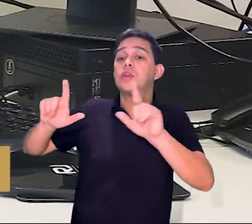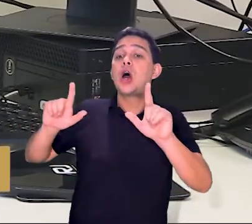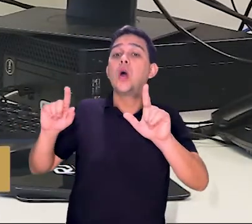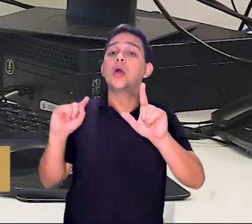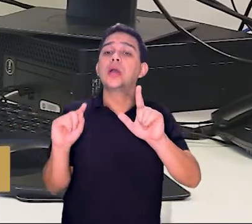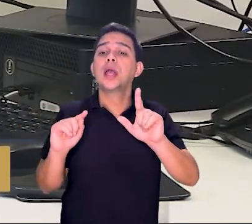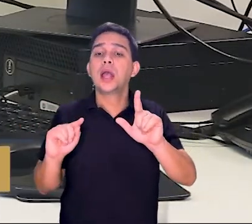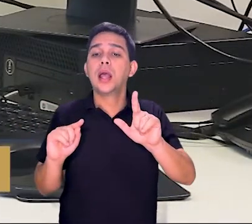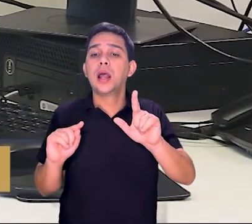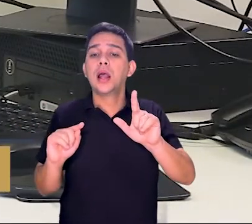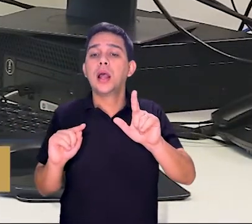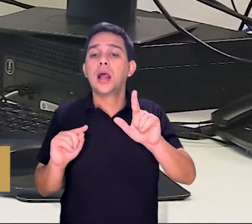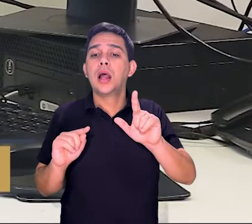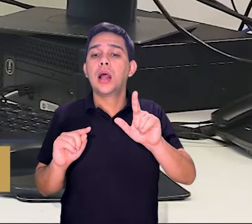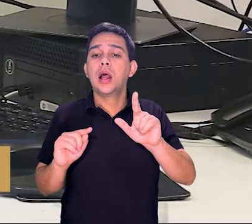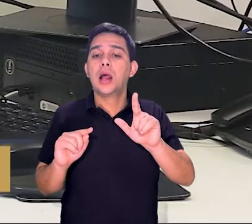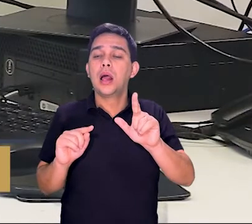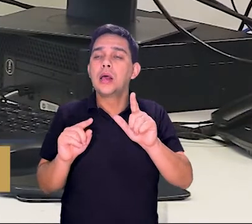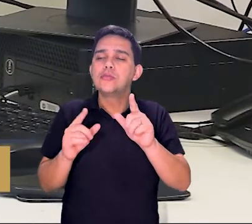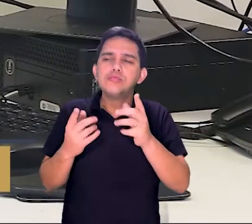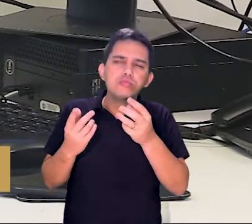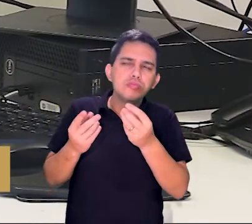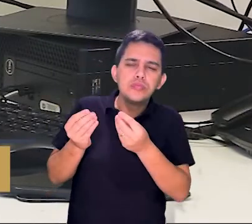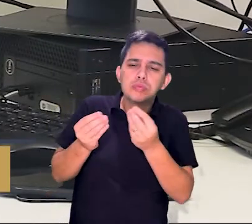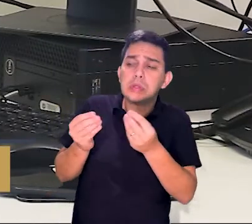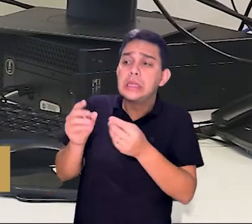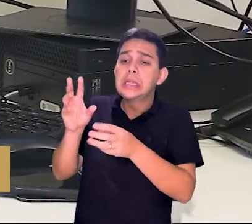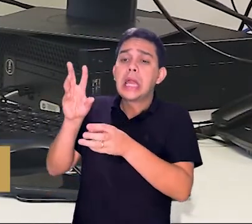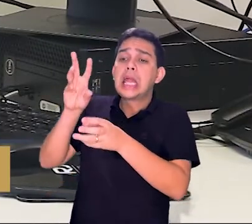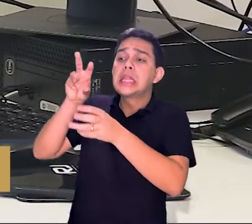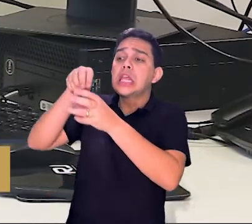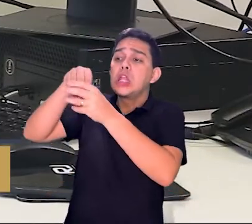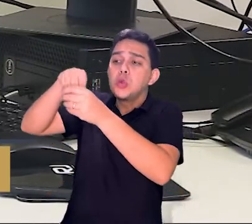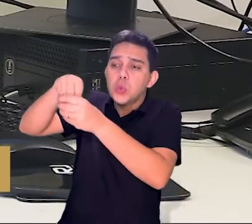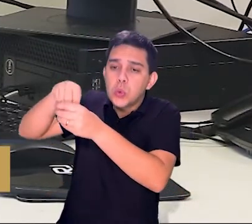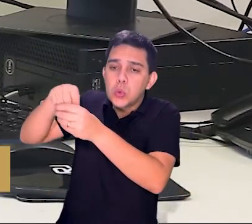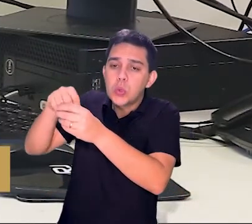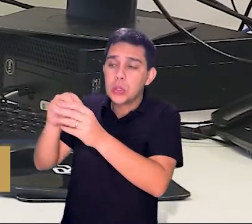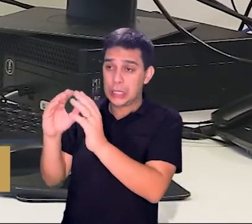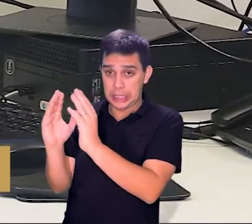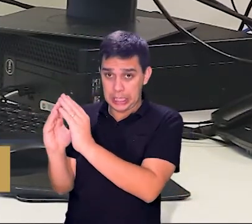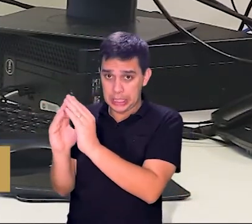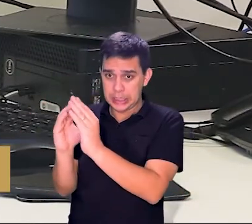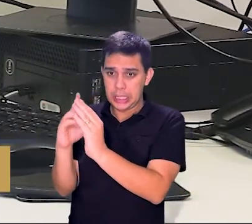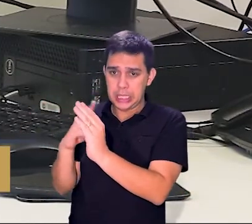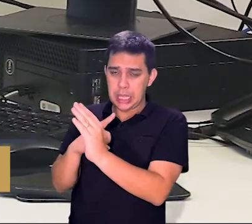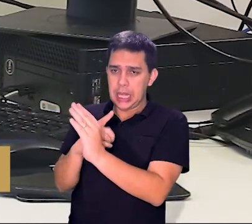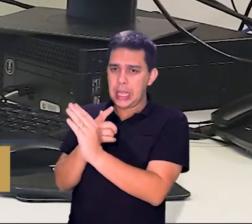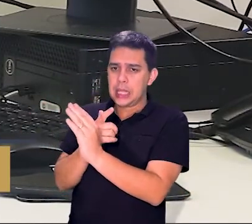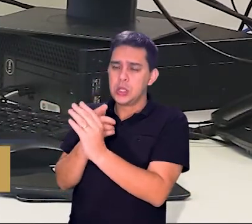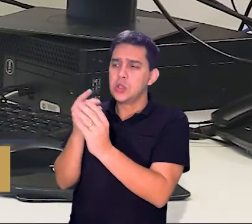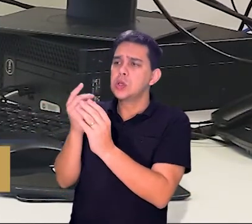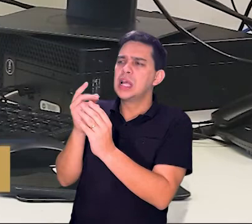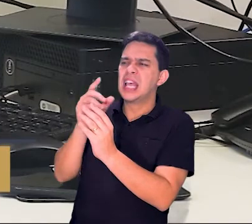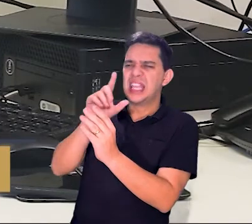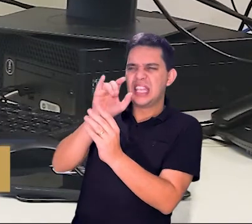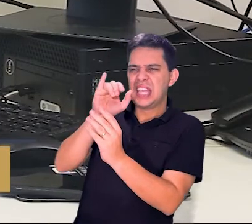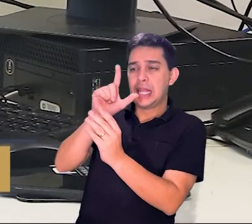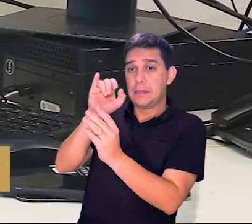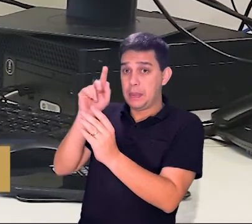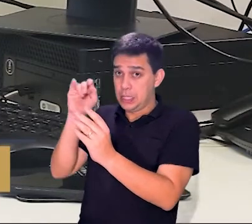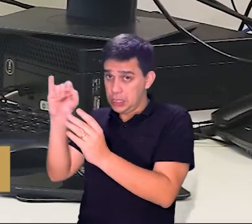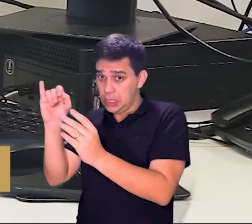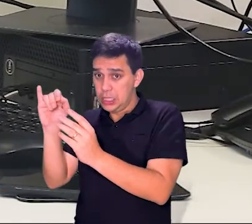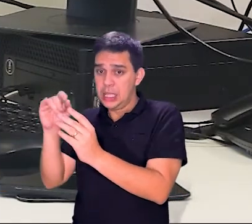como a ocupação de idosos dentro dessa determinada ILPI.